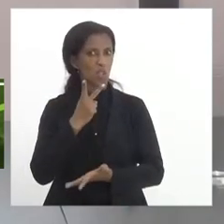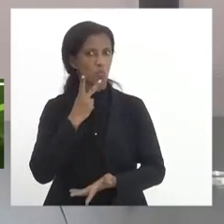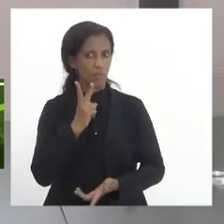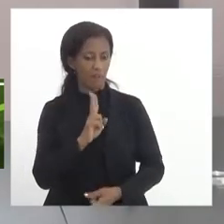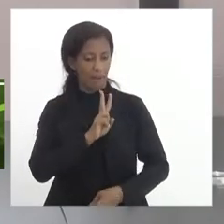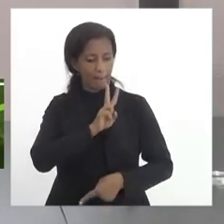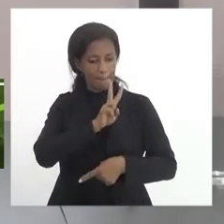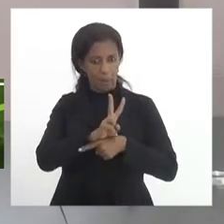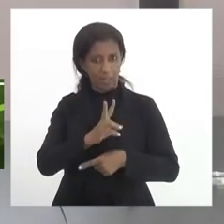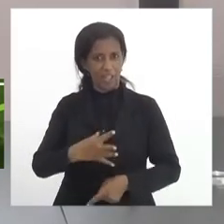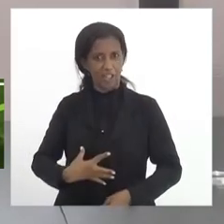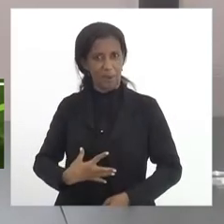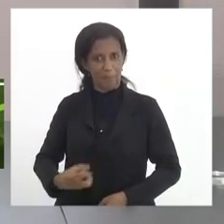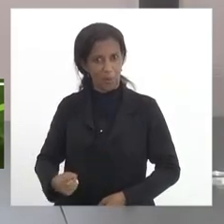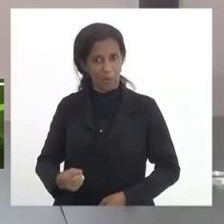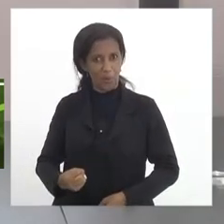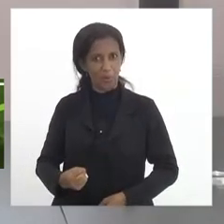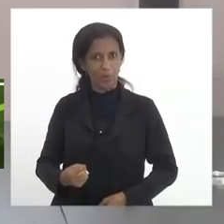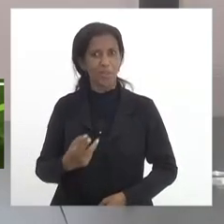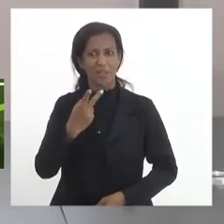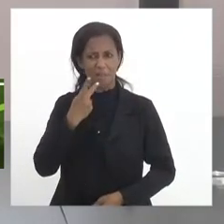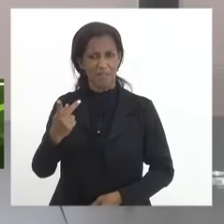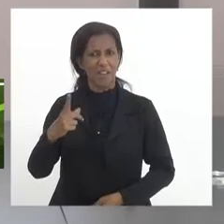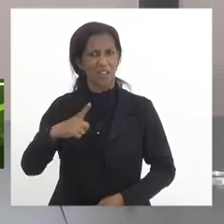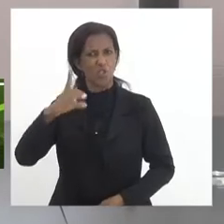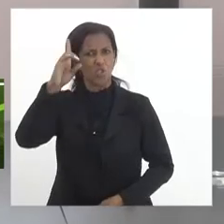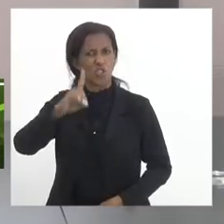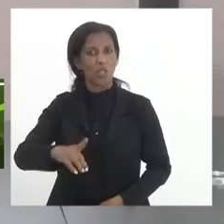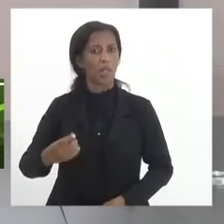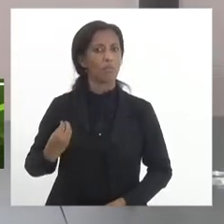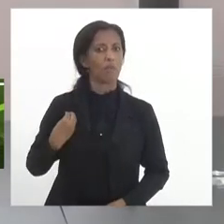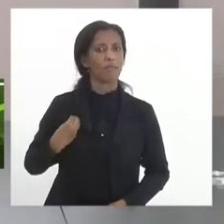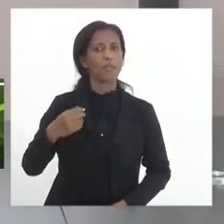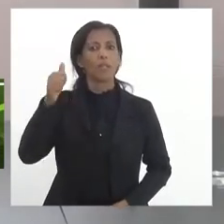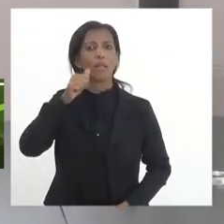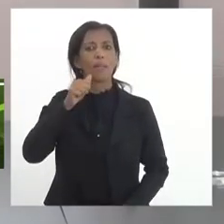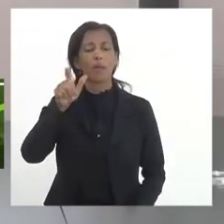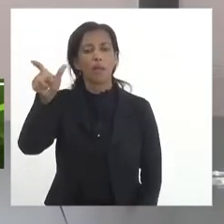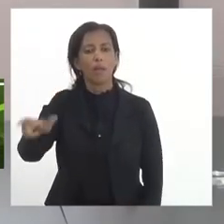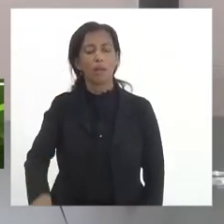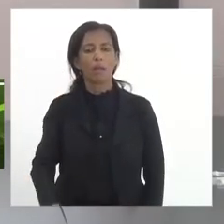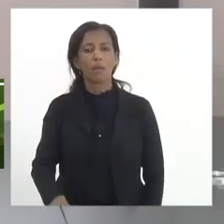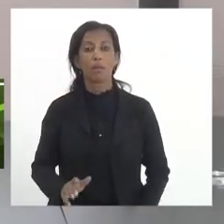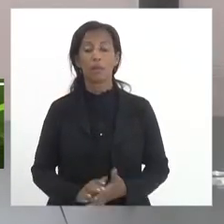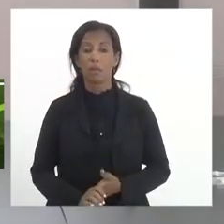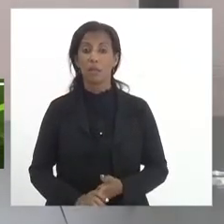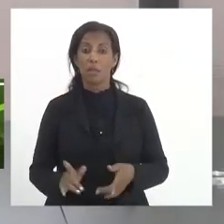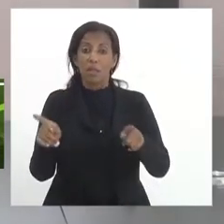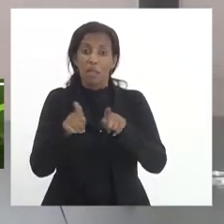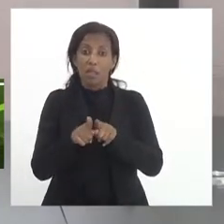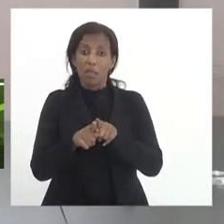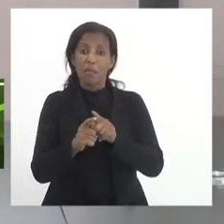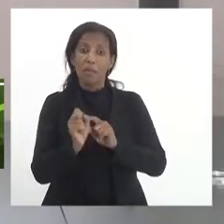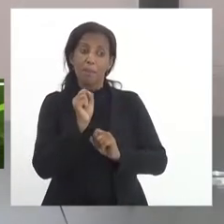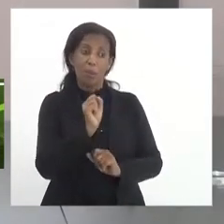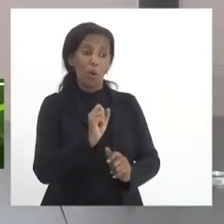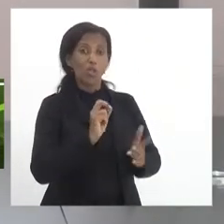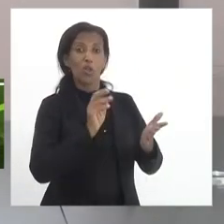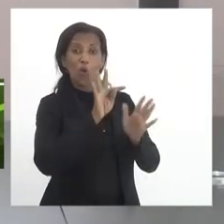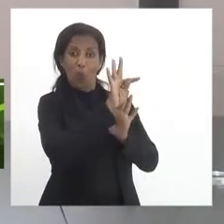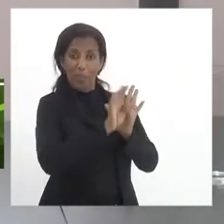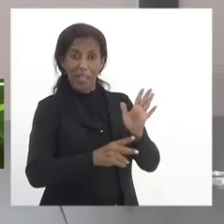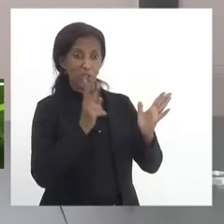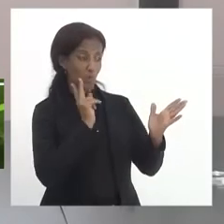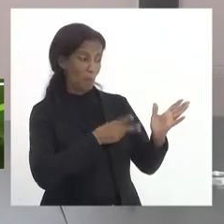pode dizer: eu também sou direito à vida da mulher, e use o mesmo texto constitucional para fazer a defesa a favor